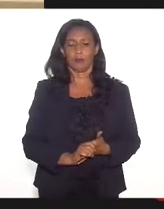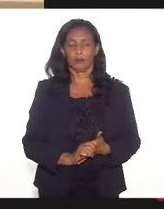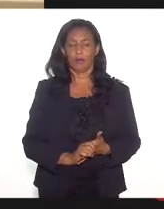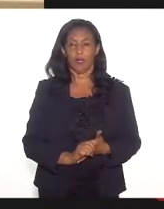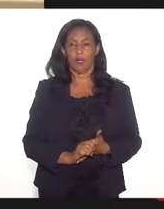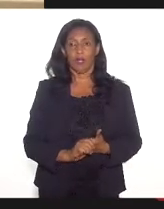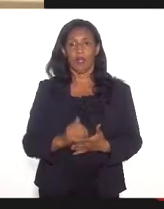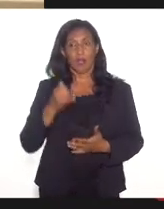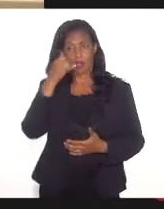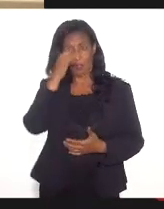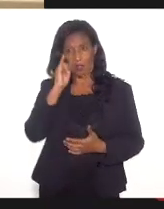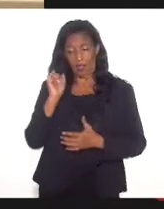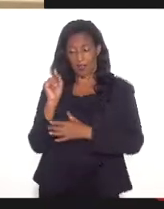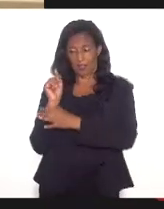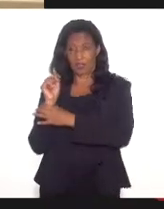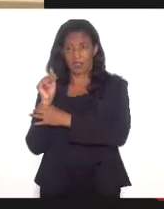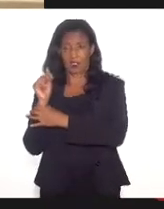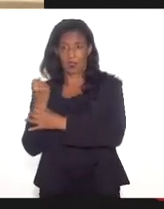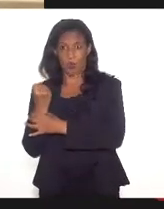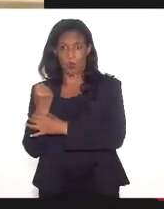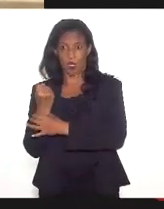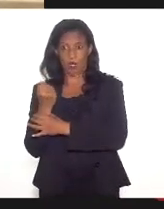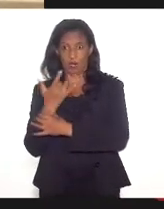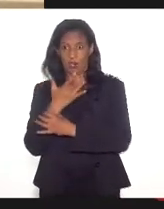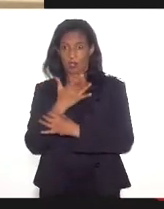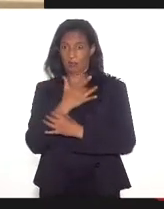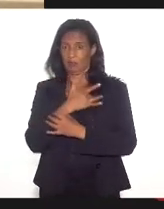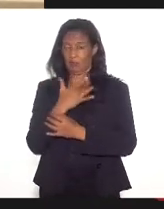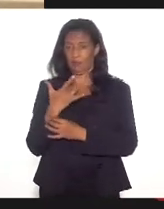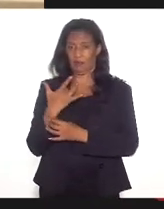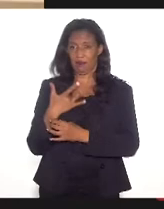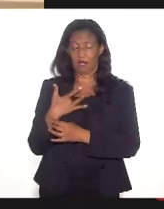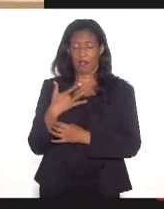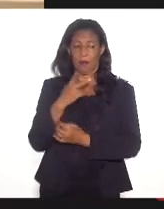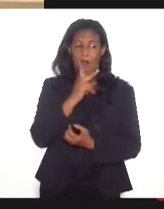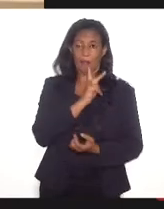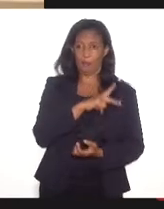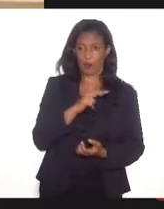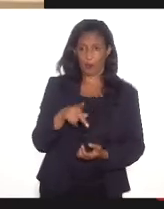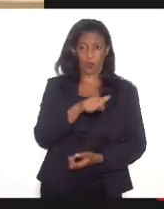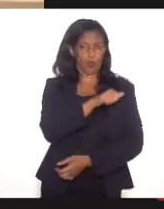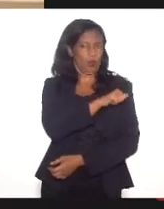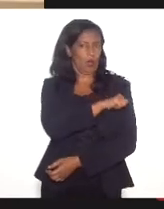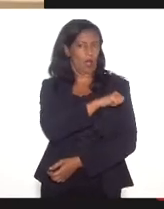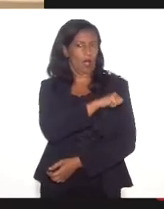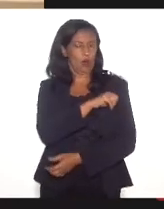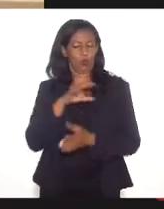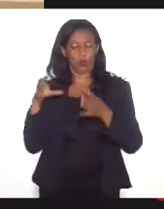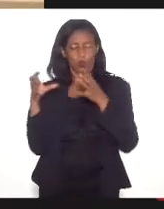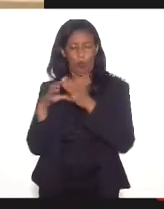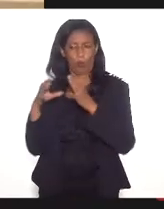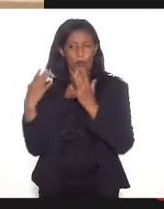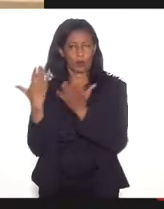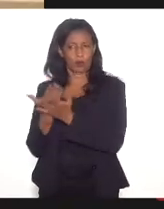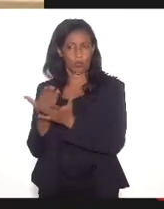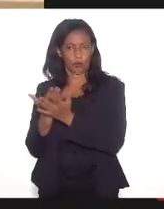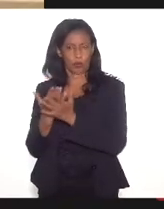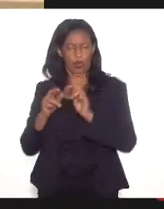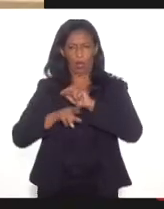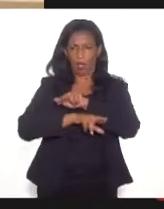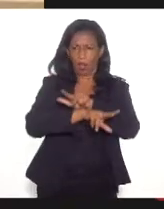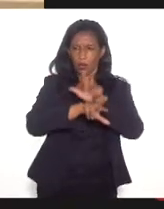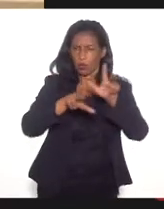segurança sanitária para que professores e comunidade escolar e alunos, enfim, todos aqueles e aquelas